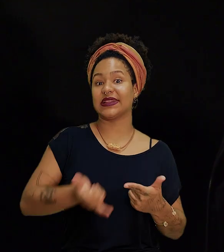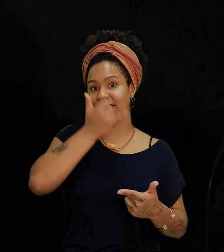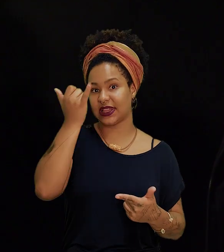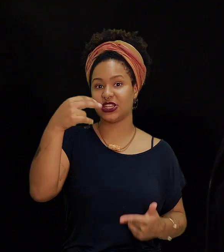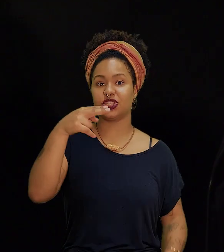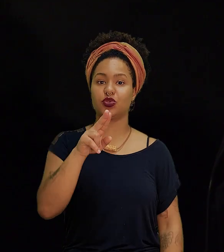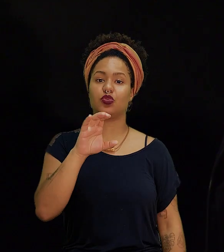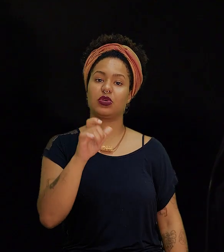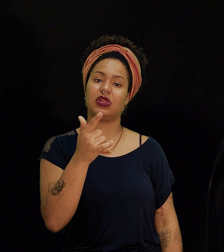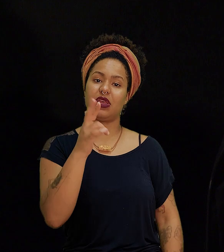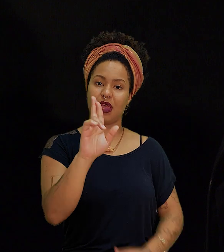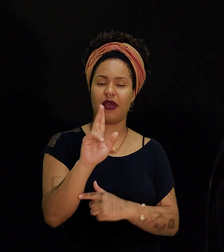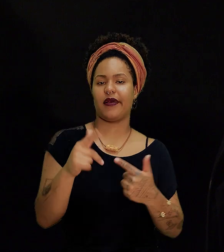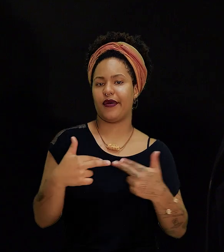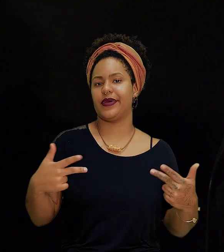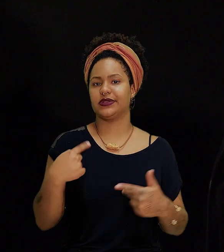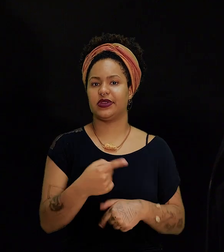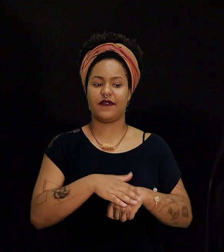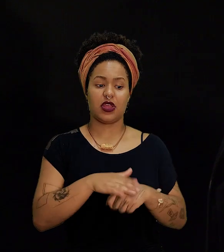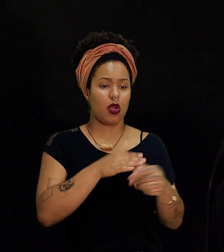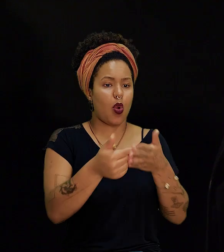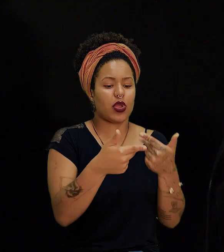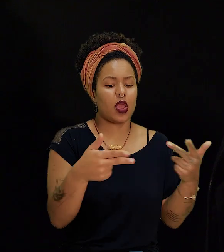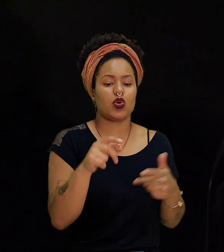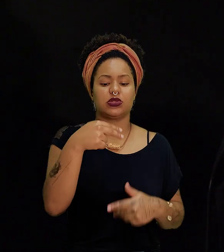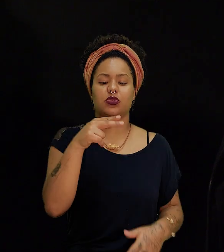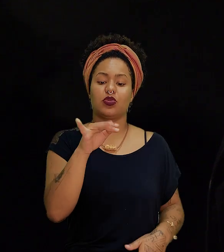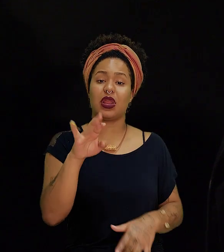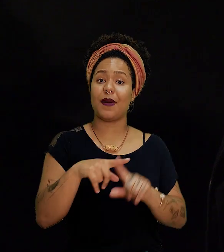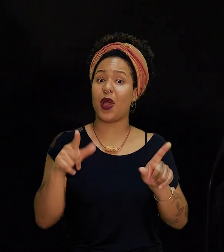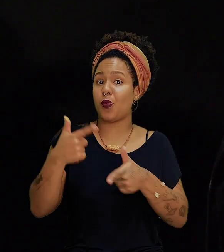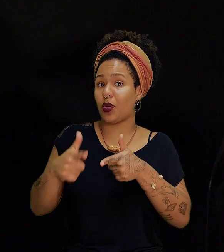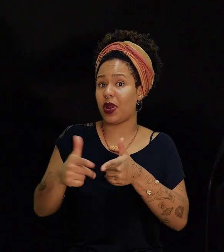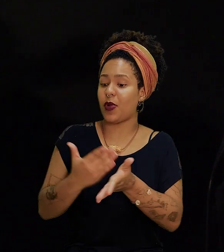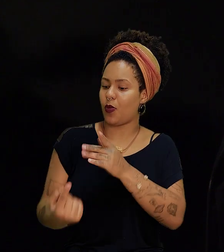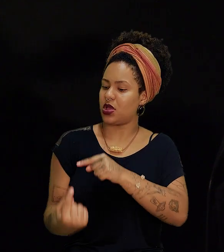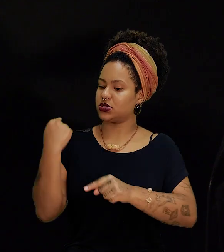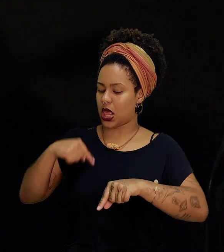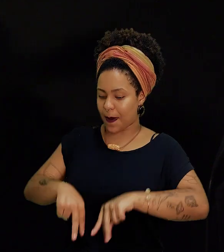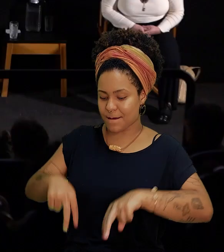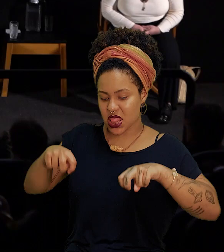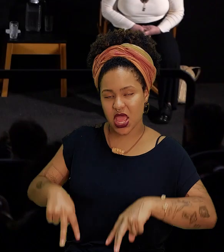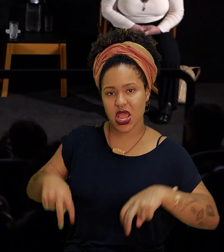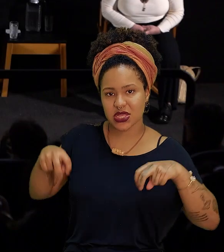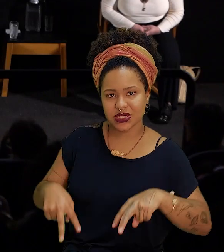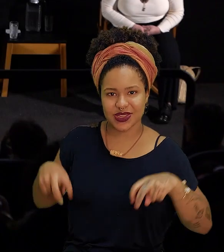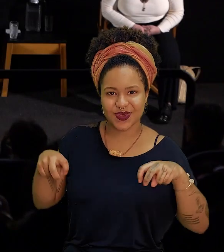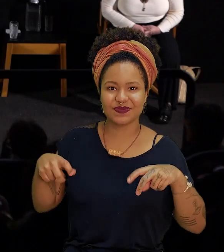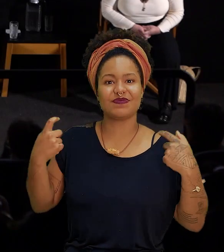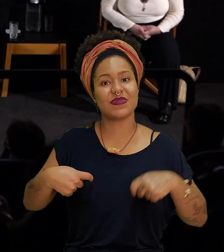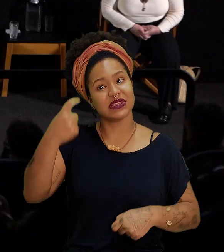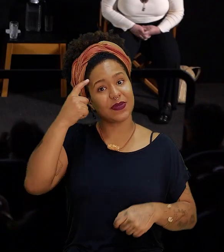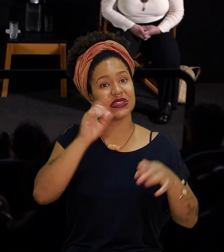acidente nuclear, e, às vezes, a gente pensa também no que fazer com rejeito nuclear. Mas é que o problema começa na mineração. Então,